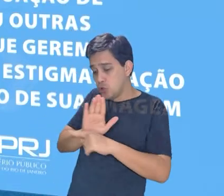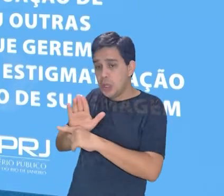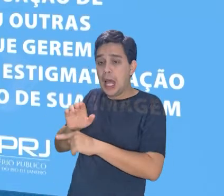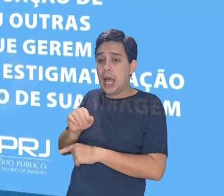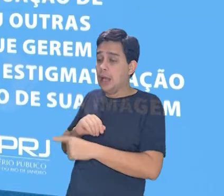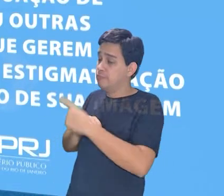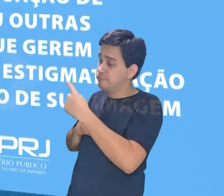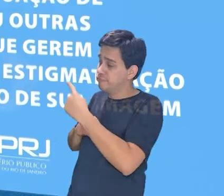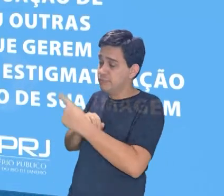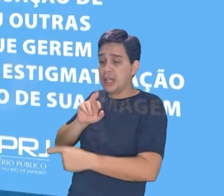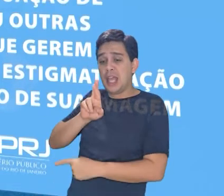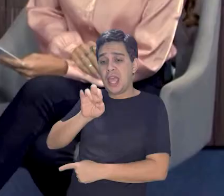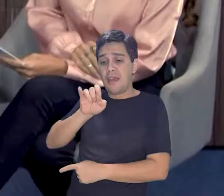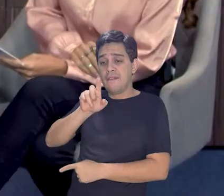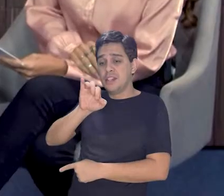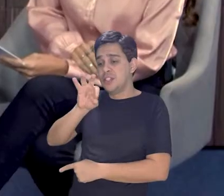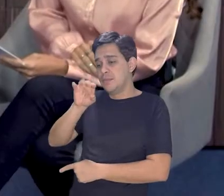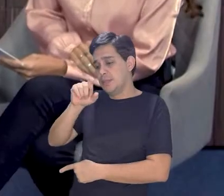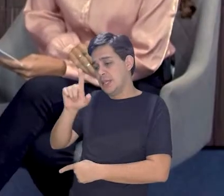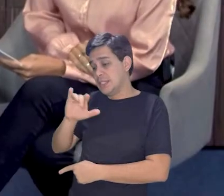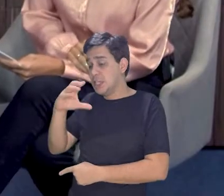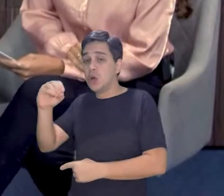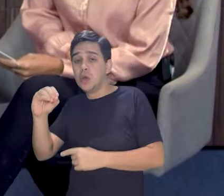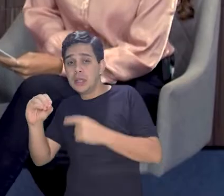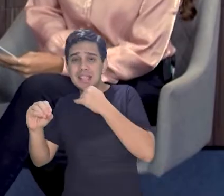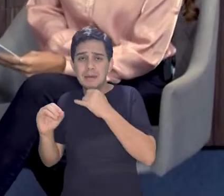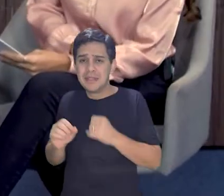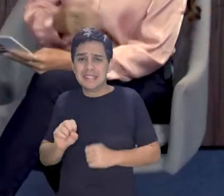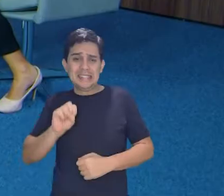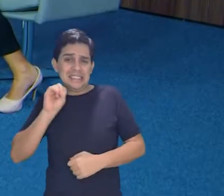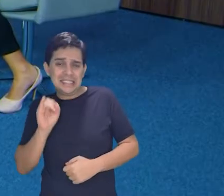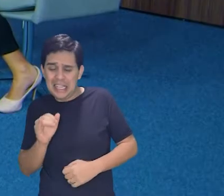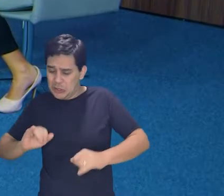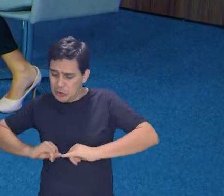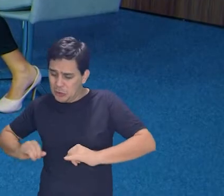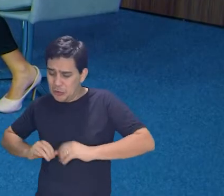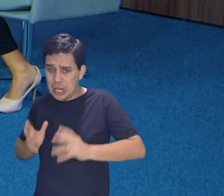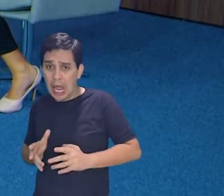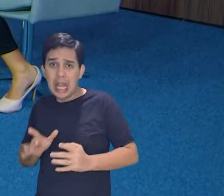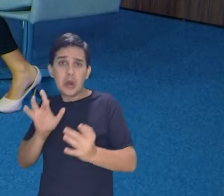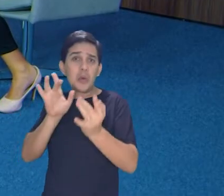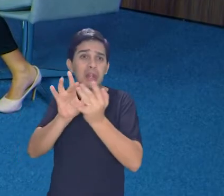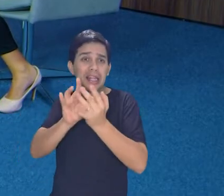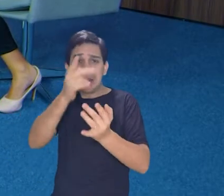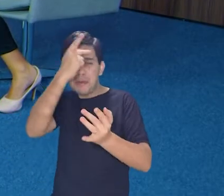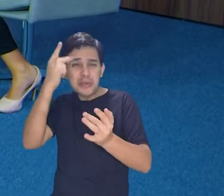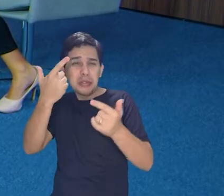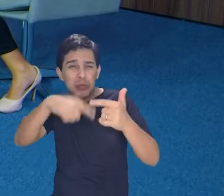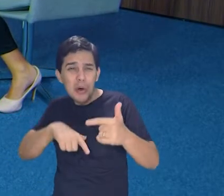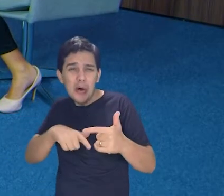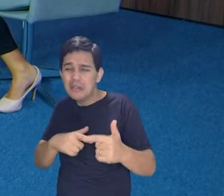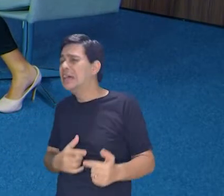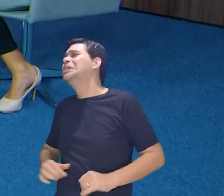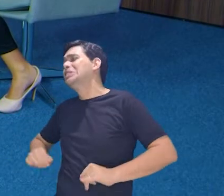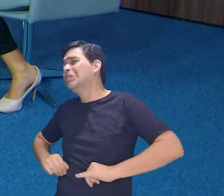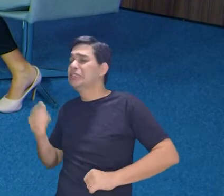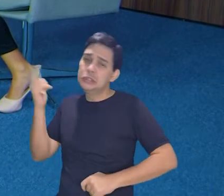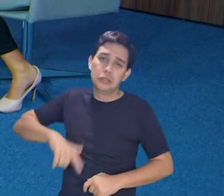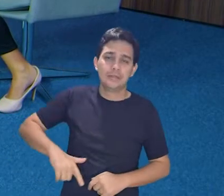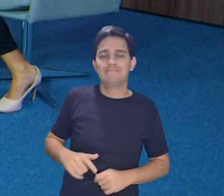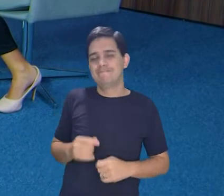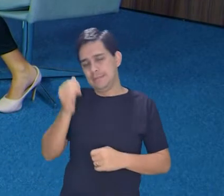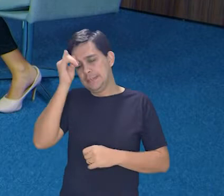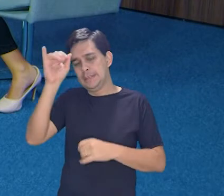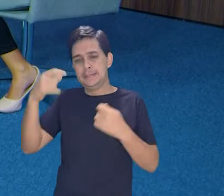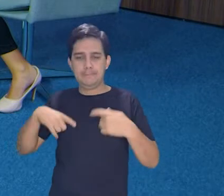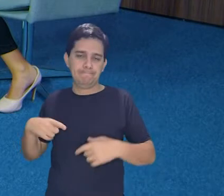abalos psicológicos em razão disso. Perfeito. Agora, doutora Adriana, a senhora poderia trazer para a gente o que é ação